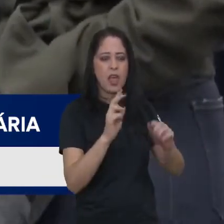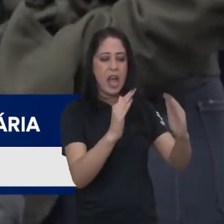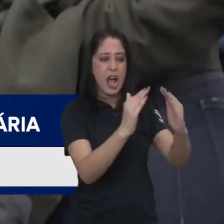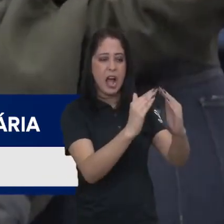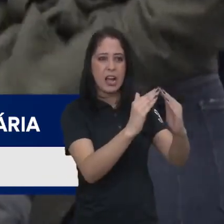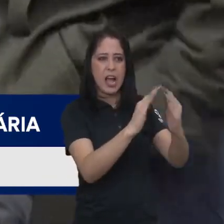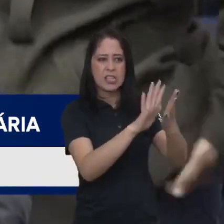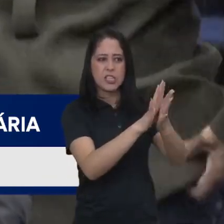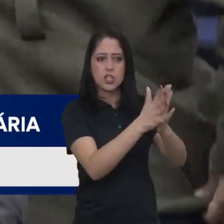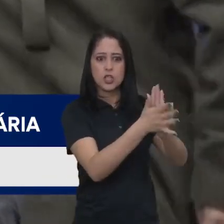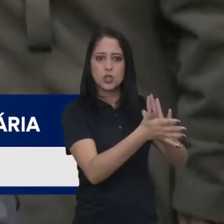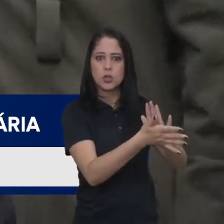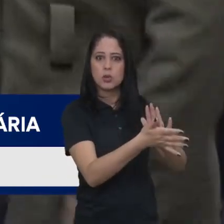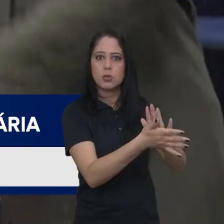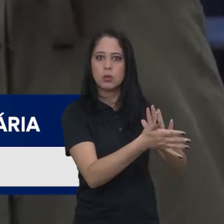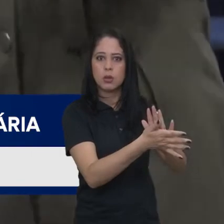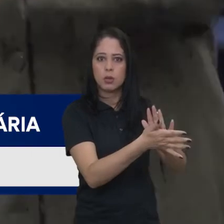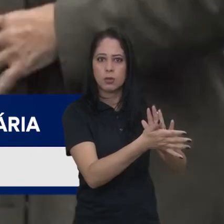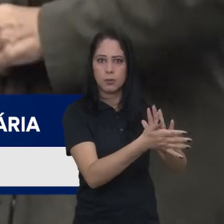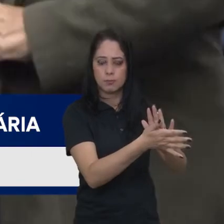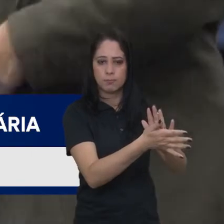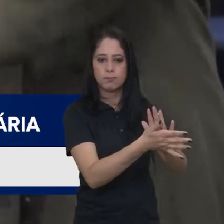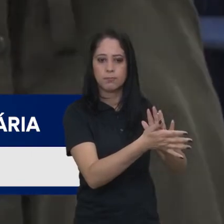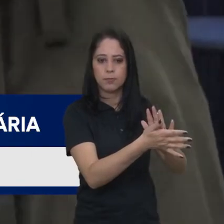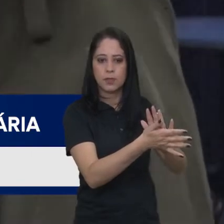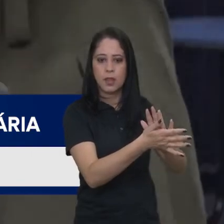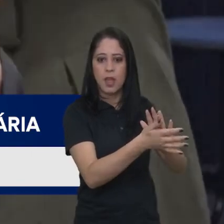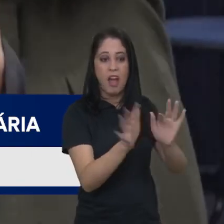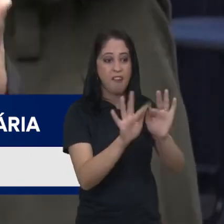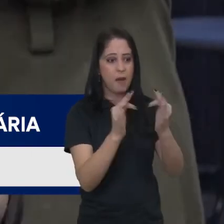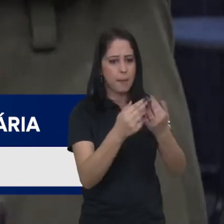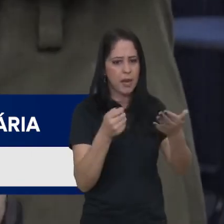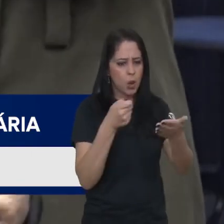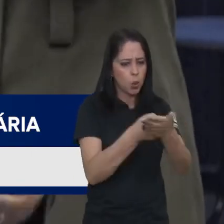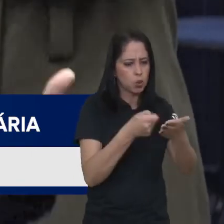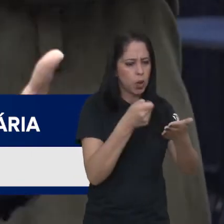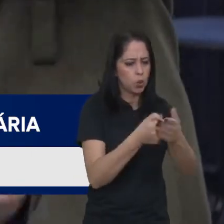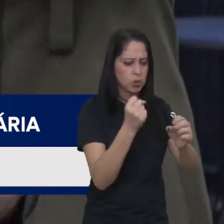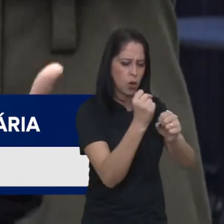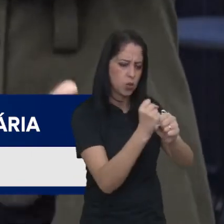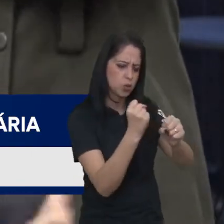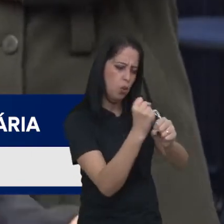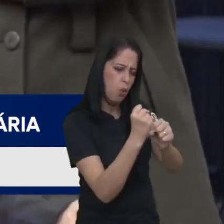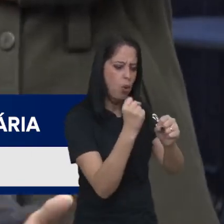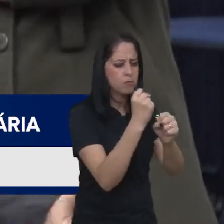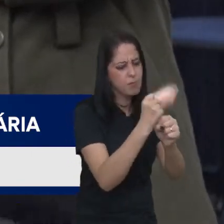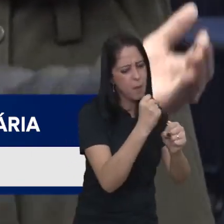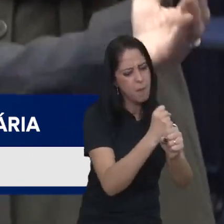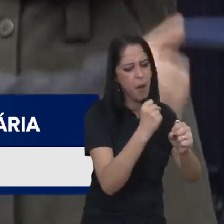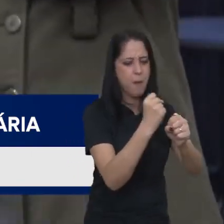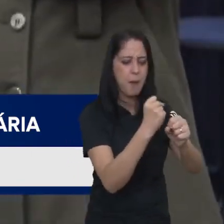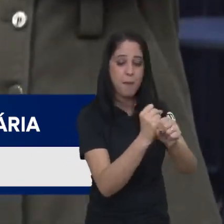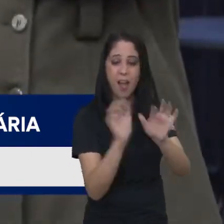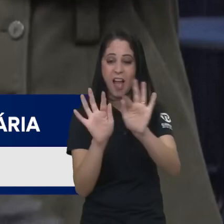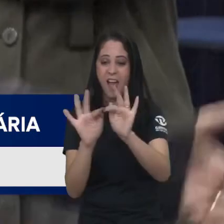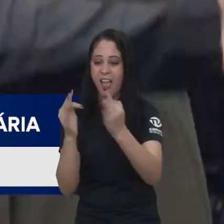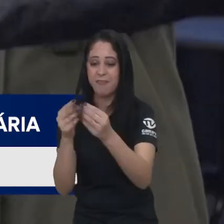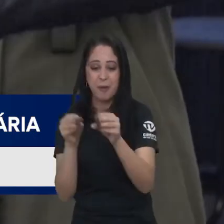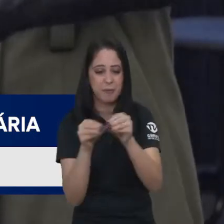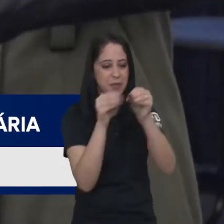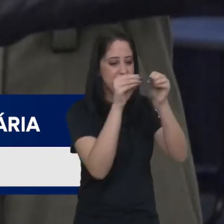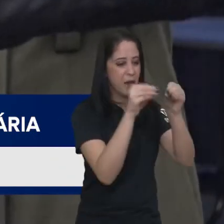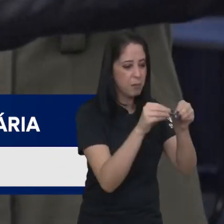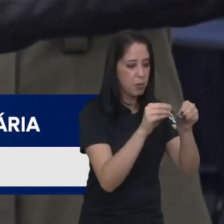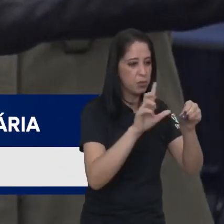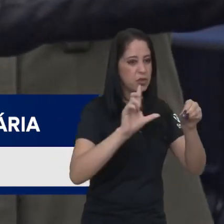de um sonho, que é uma casa que a família lutou a vida inteira, vai lá, constrói a sua casa para acolher a sua família,